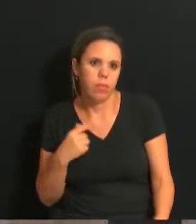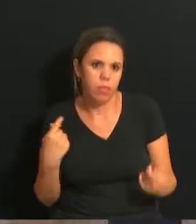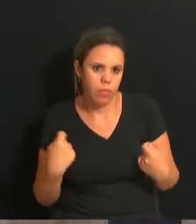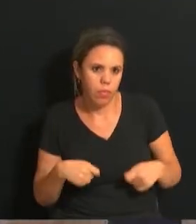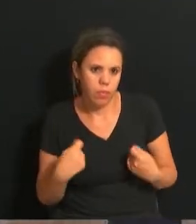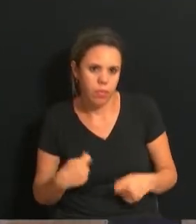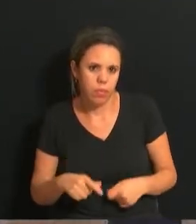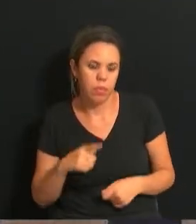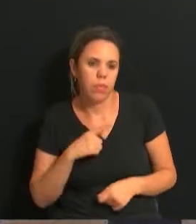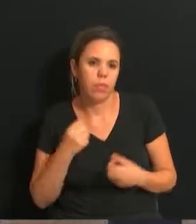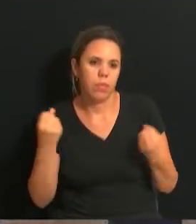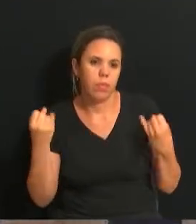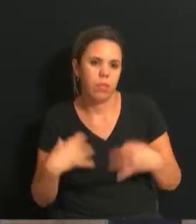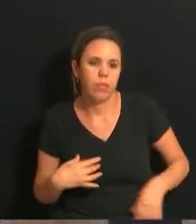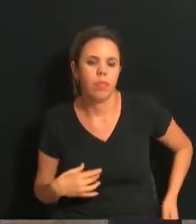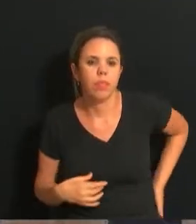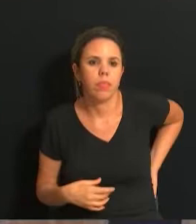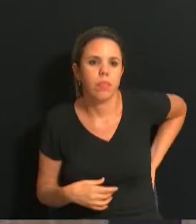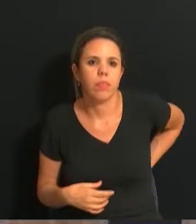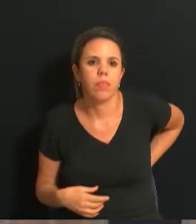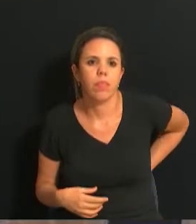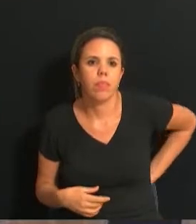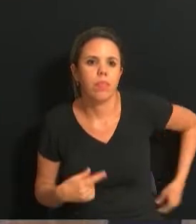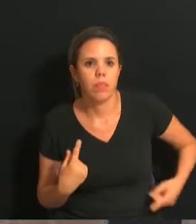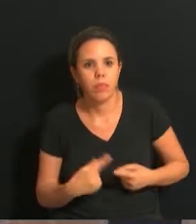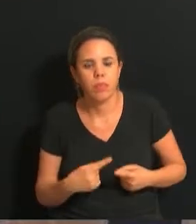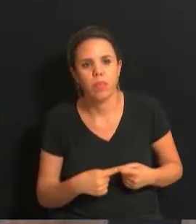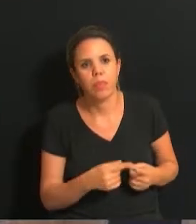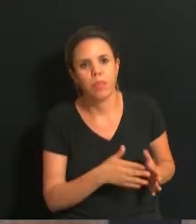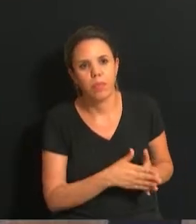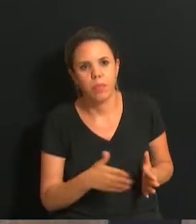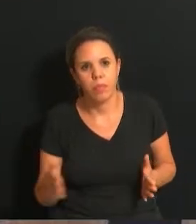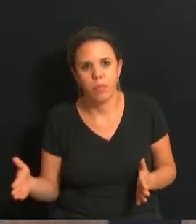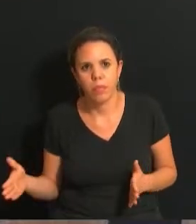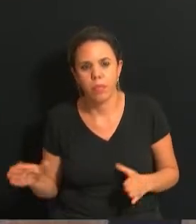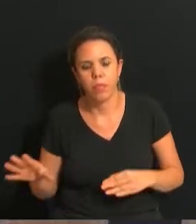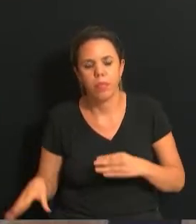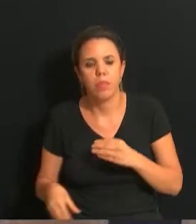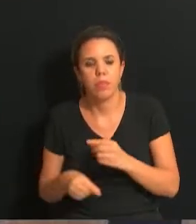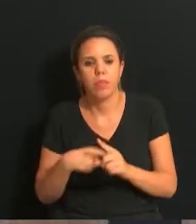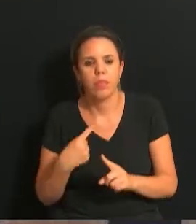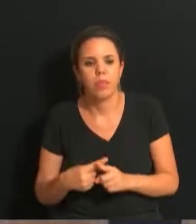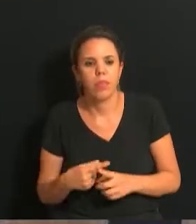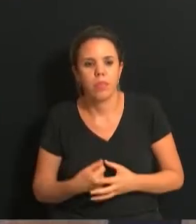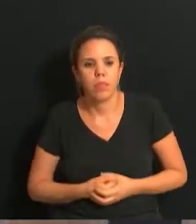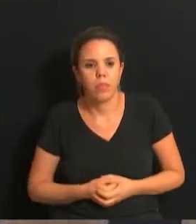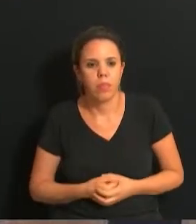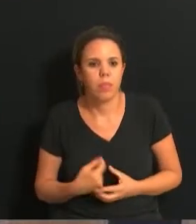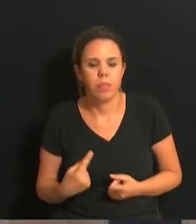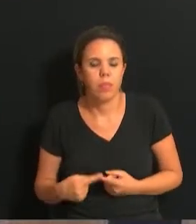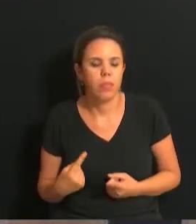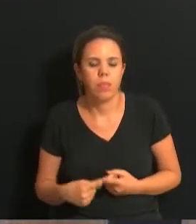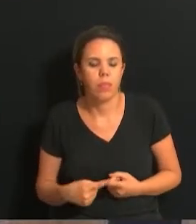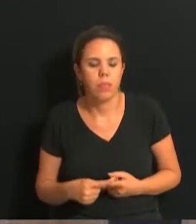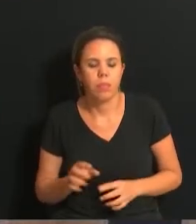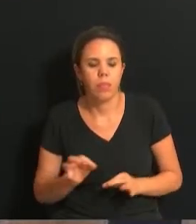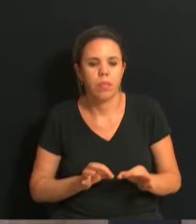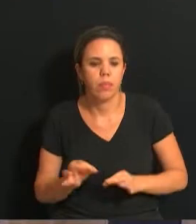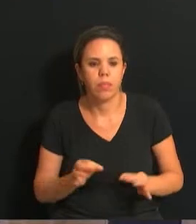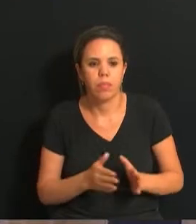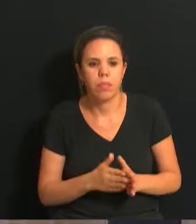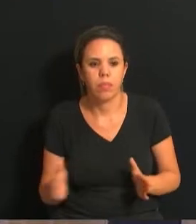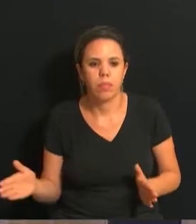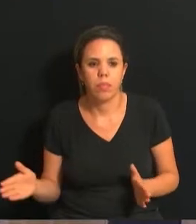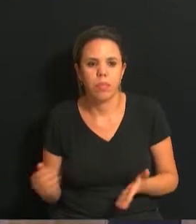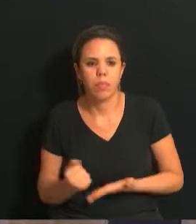tenha uma justificativa do porquê que essa etapa foi adicionada, né? Quer dizer, porque em que medida que essa etapa